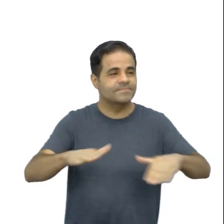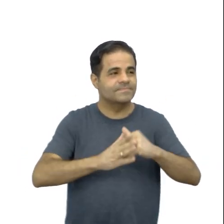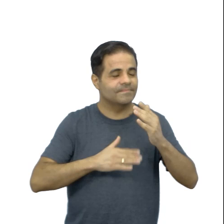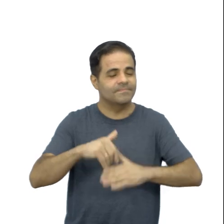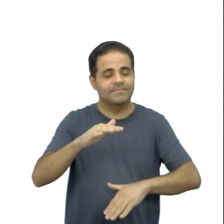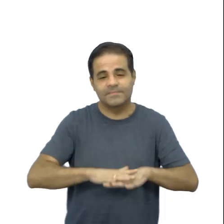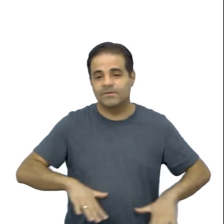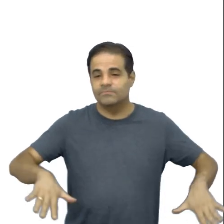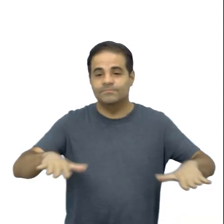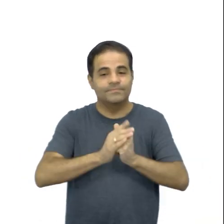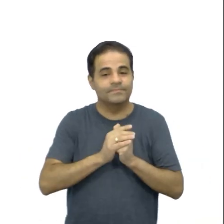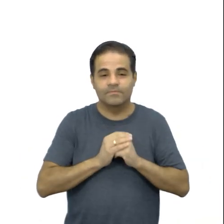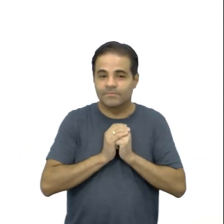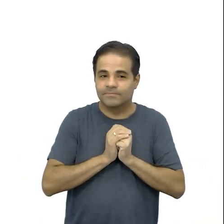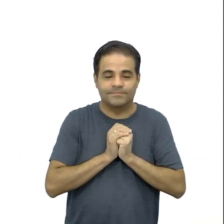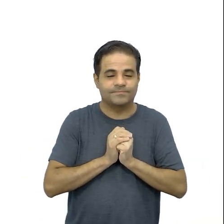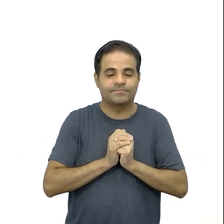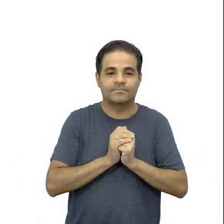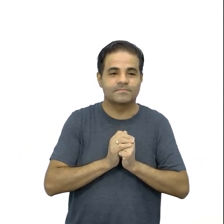tendo